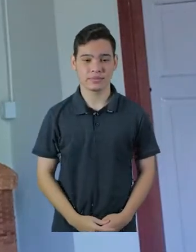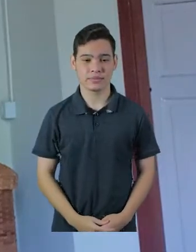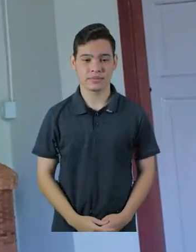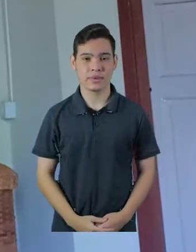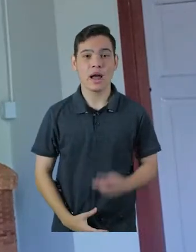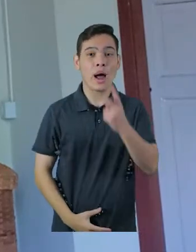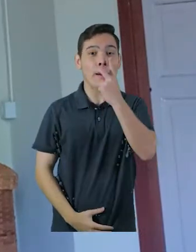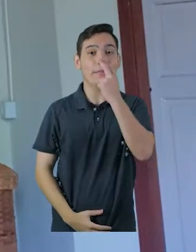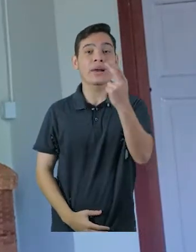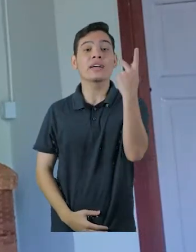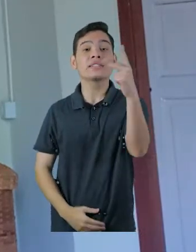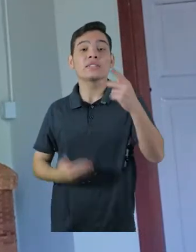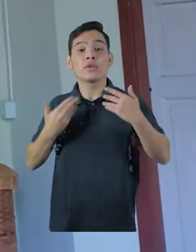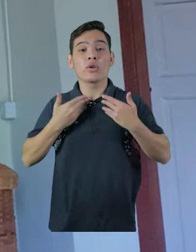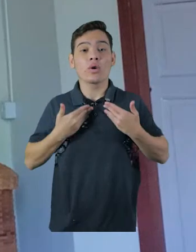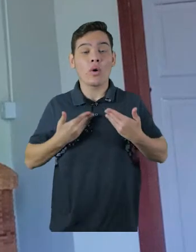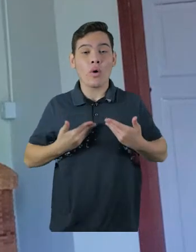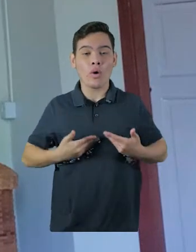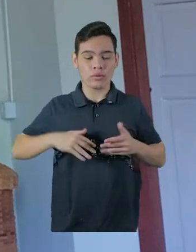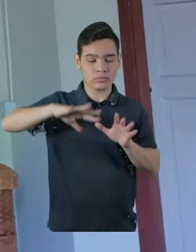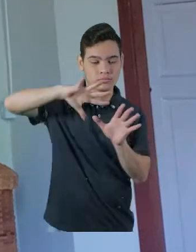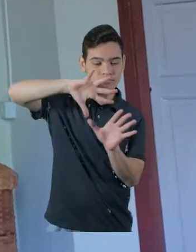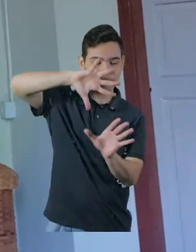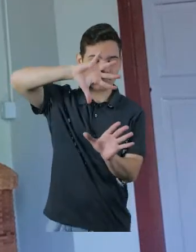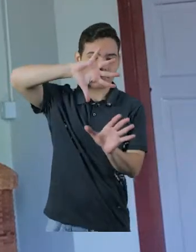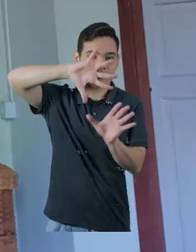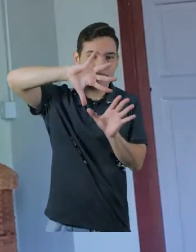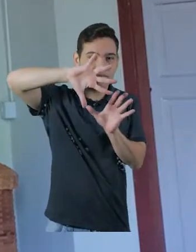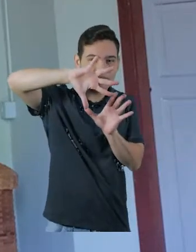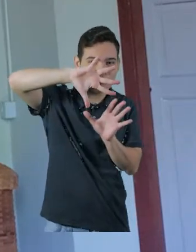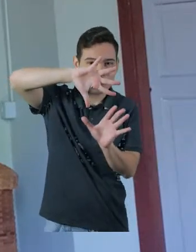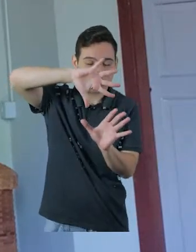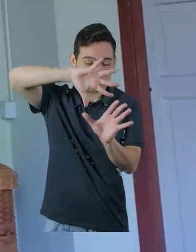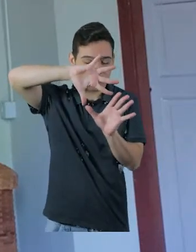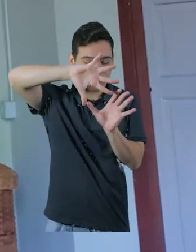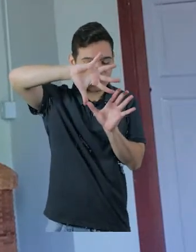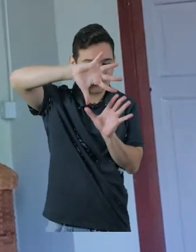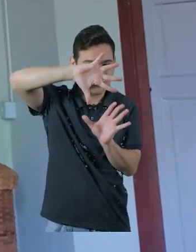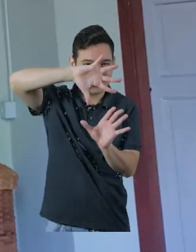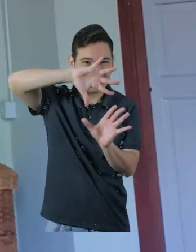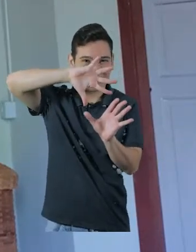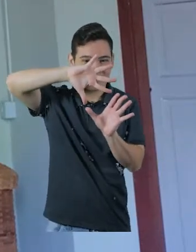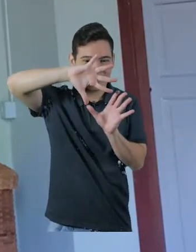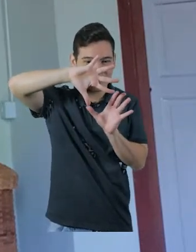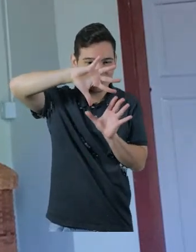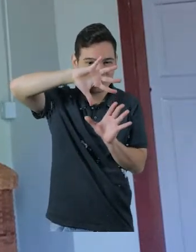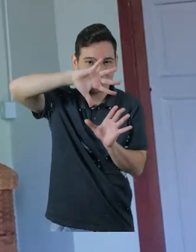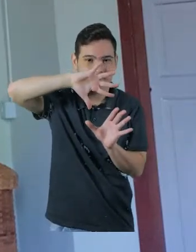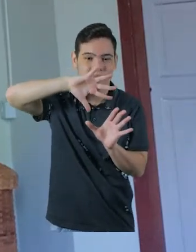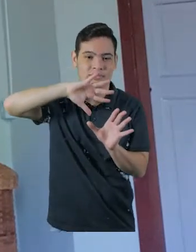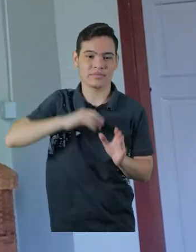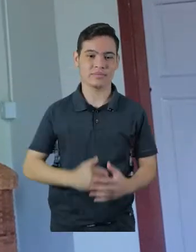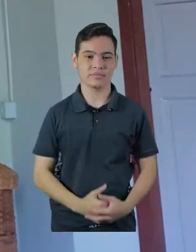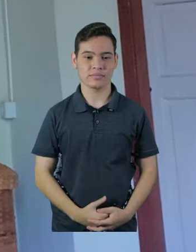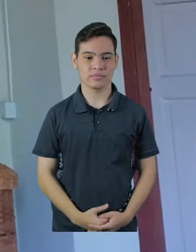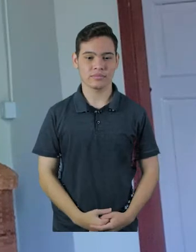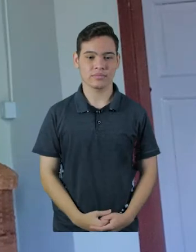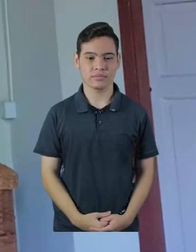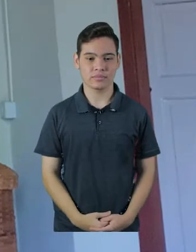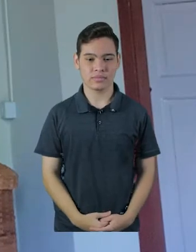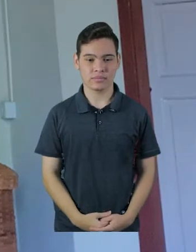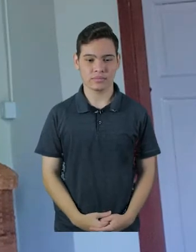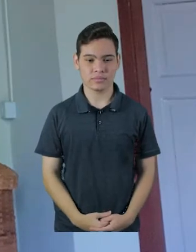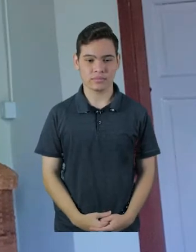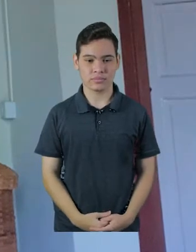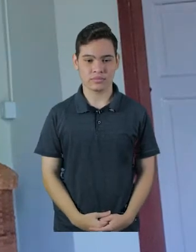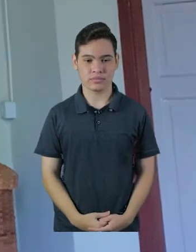Isso vai criar uma onda que se propaga por toda a